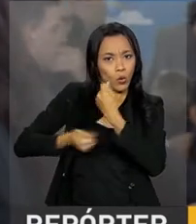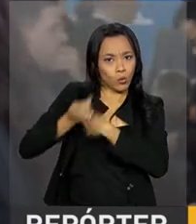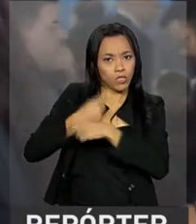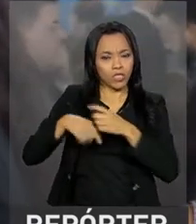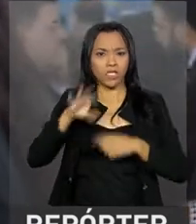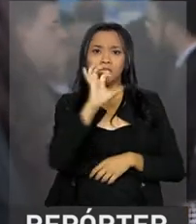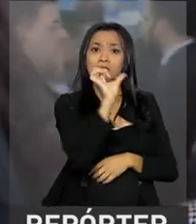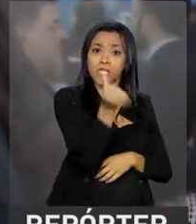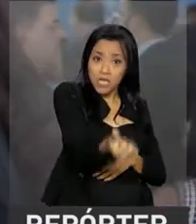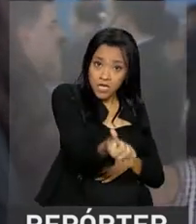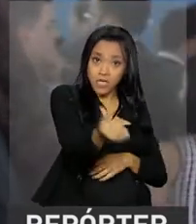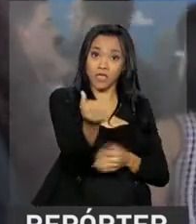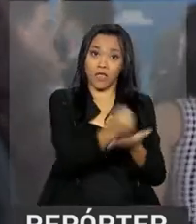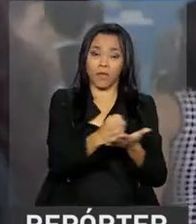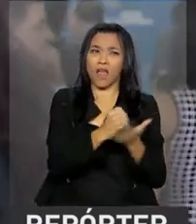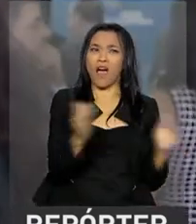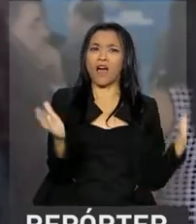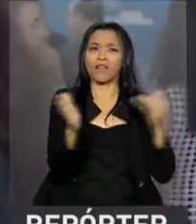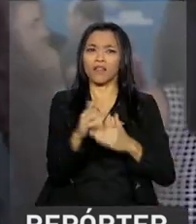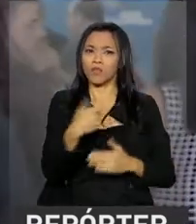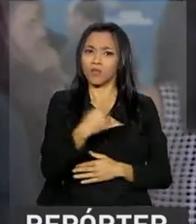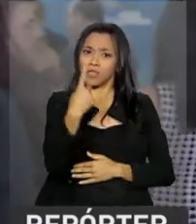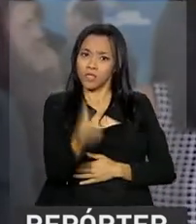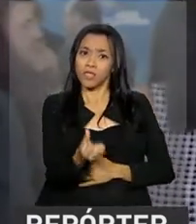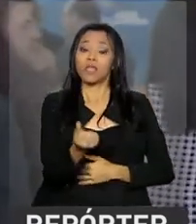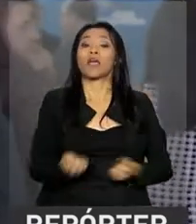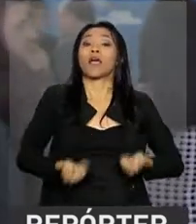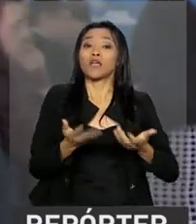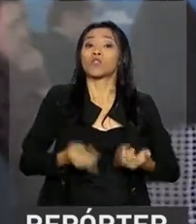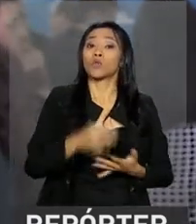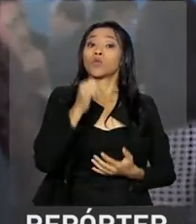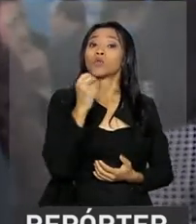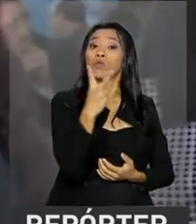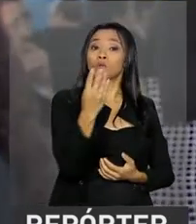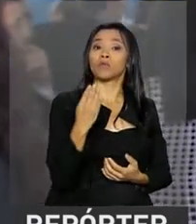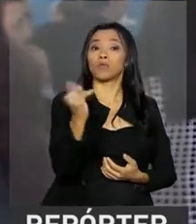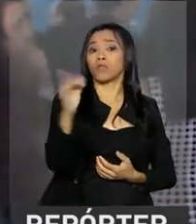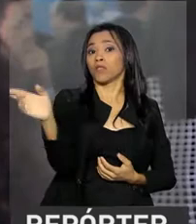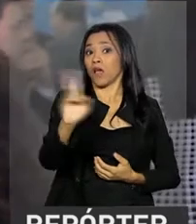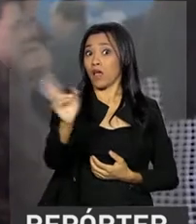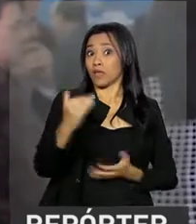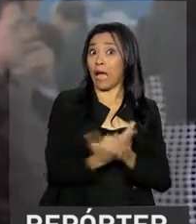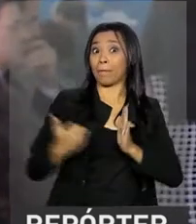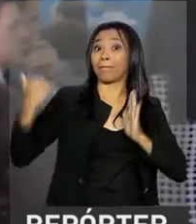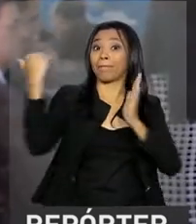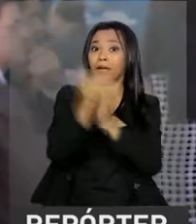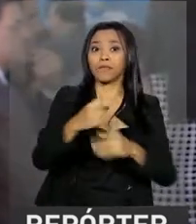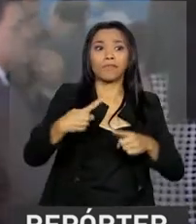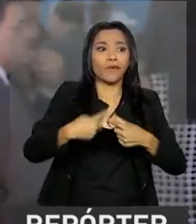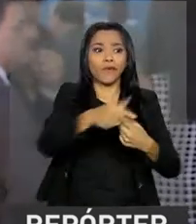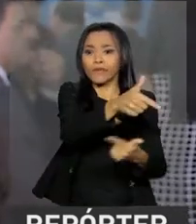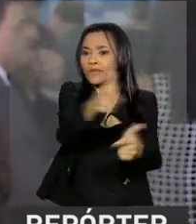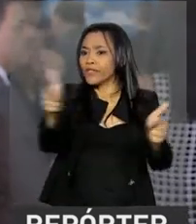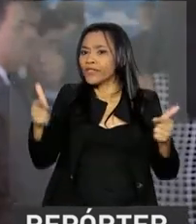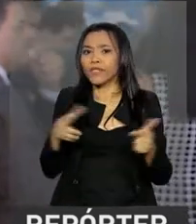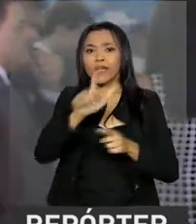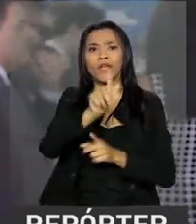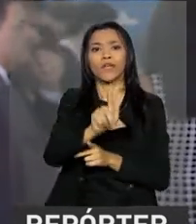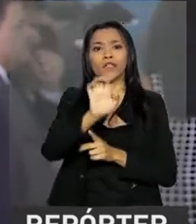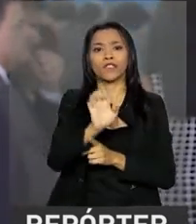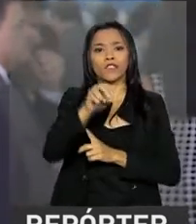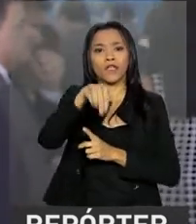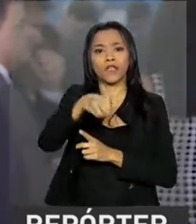momentos até 2016 o ministério gastou 2 bilhões de reais a mais pelo fato de não terem havido genéricos